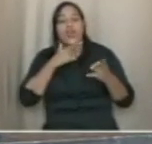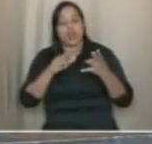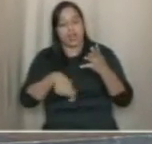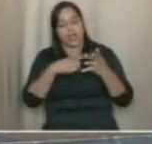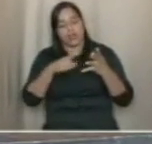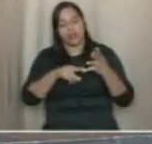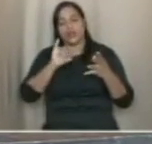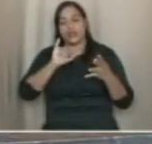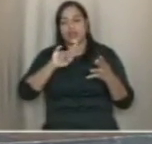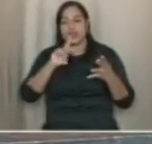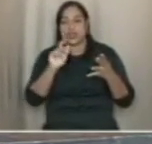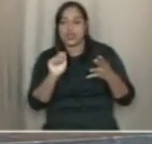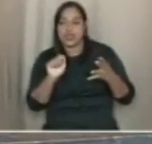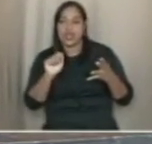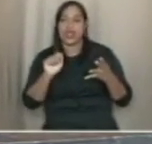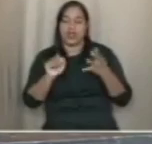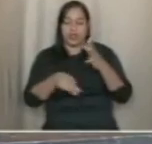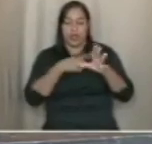Ilha do Retiro,